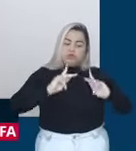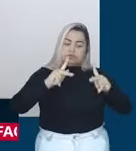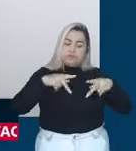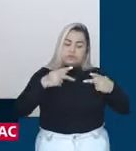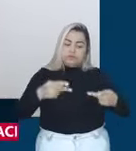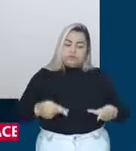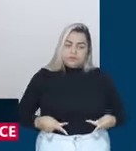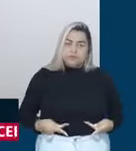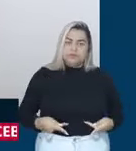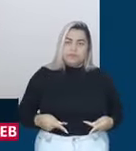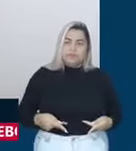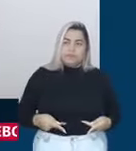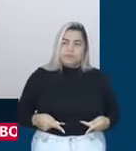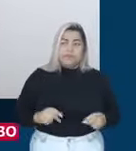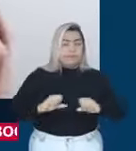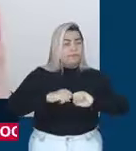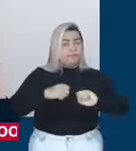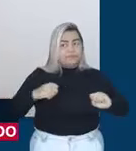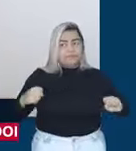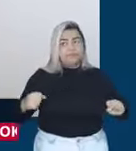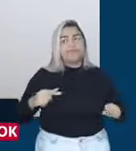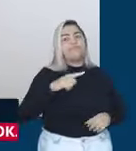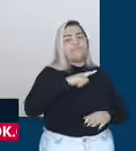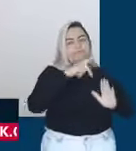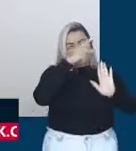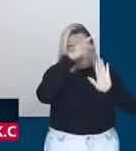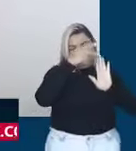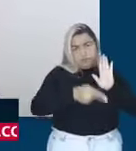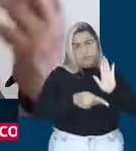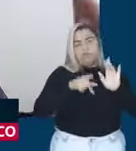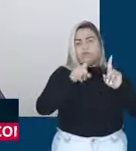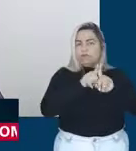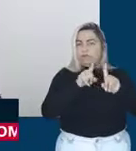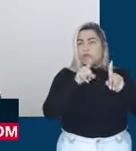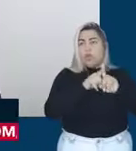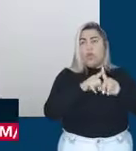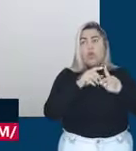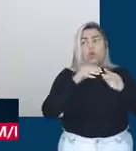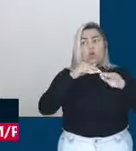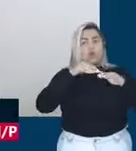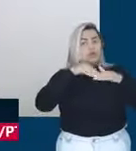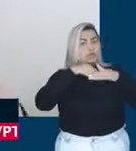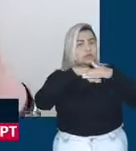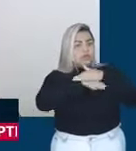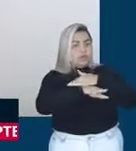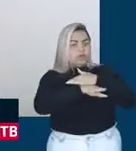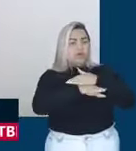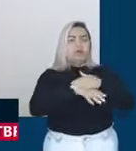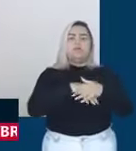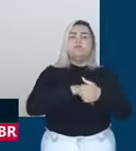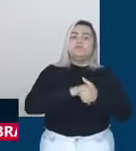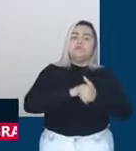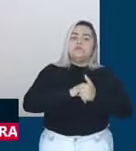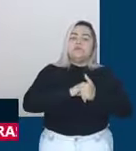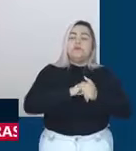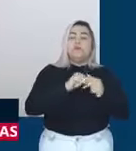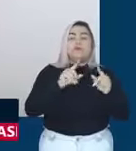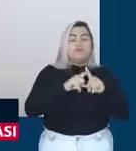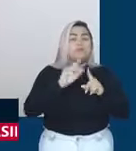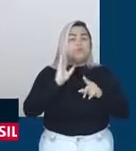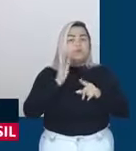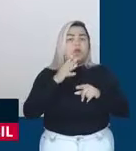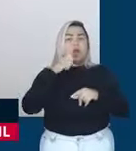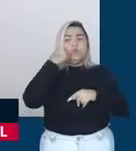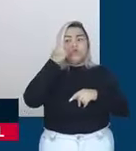foi gigante, porque tínhamos um projeto que tinha sido arquivado, nós tínhamos sido relator, o Randolph, quero elogiar aqui o